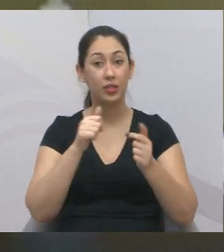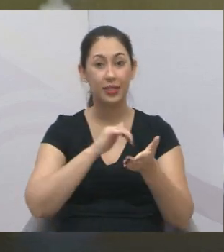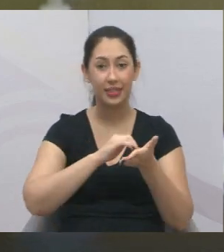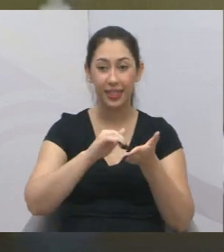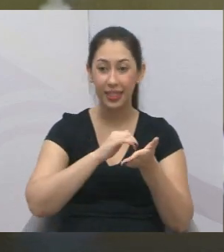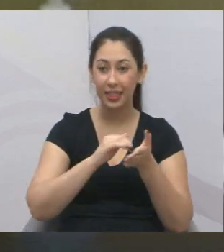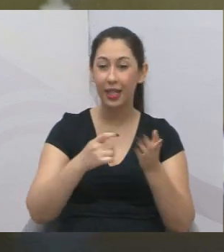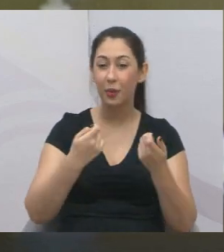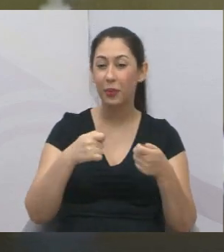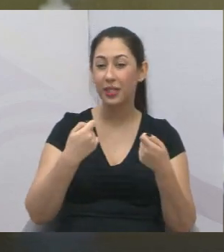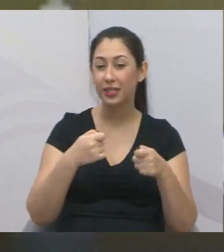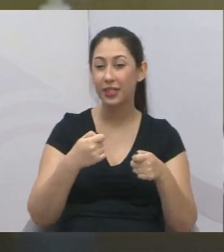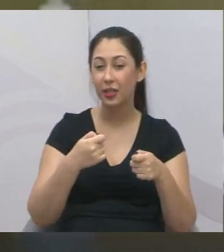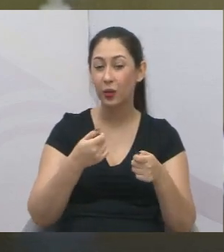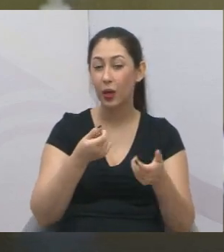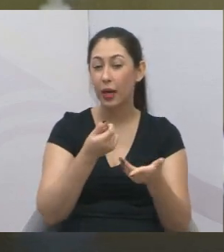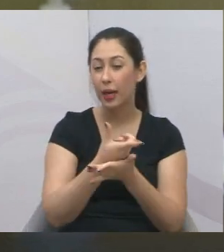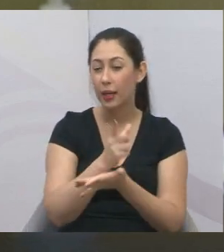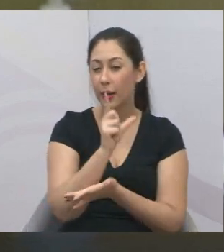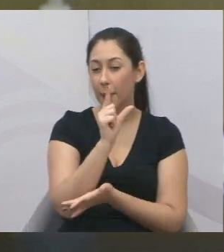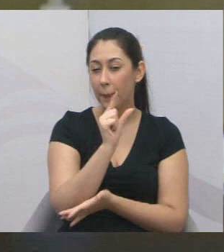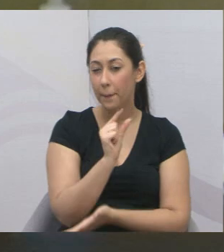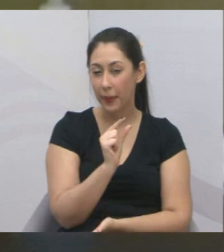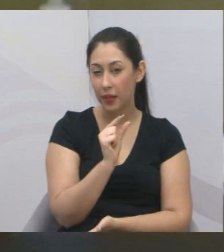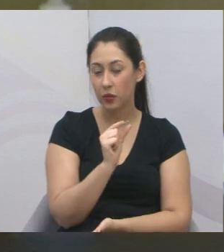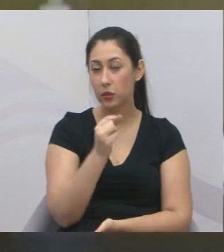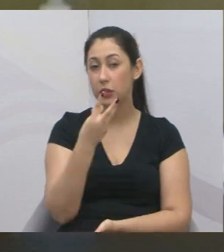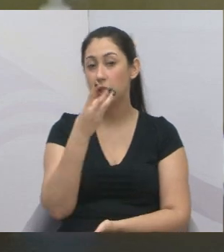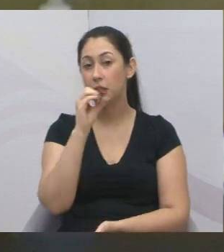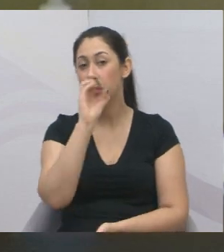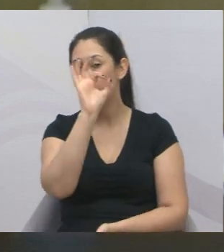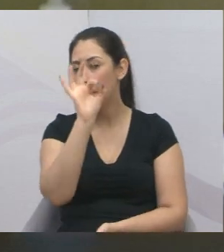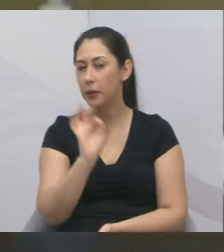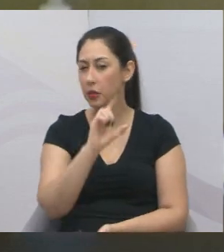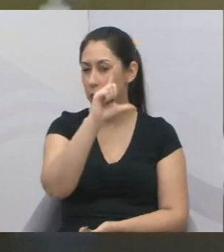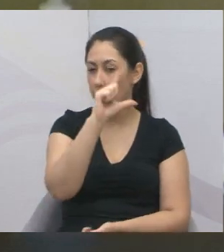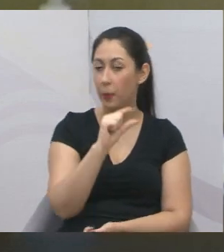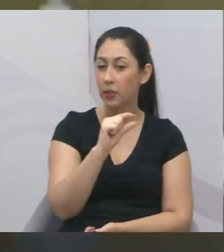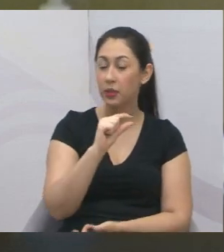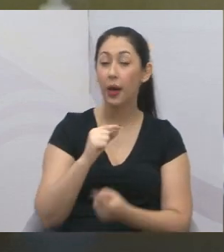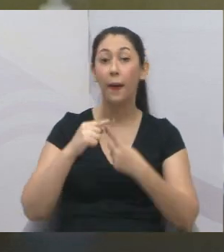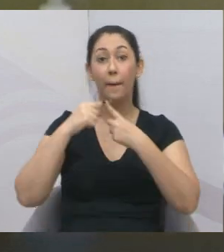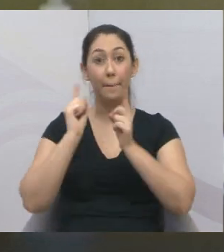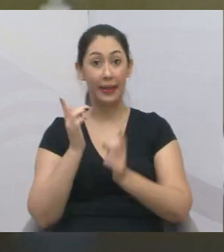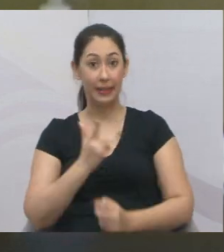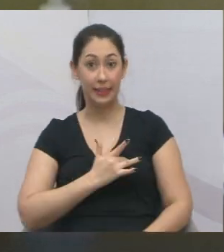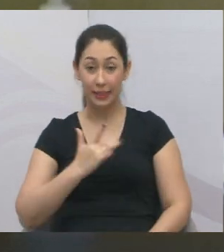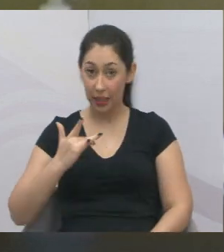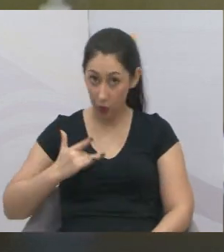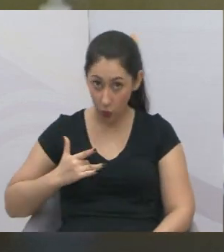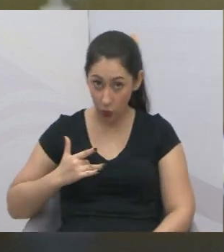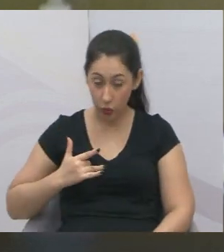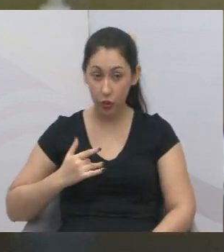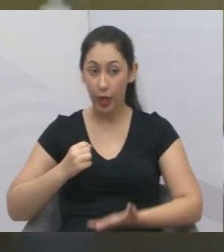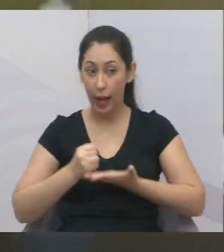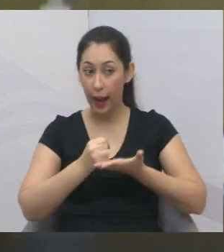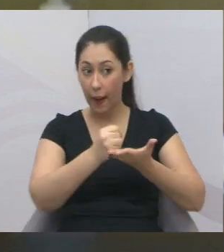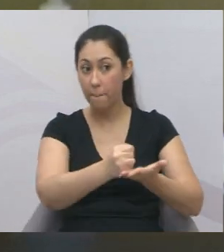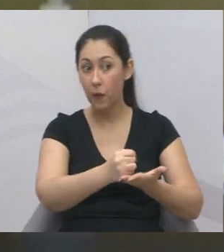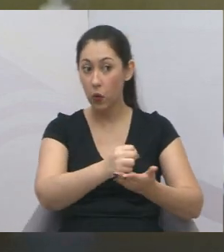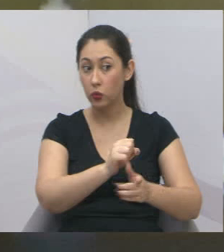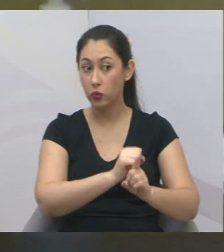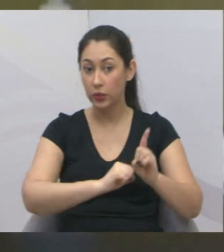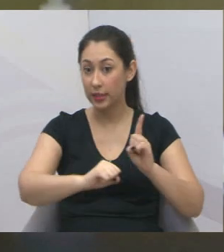tiveram que reduzir em 30%, né, os seus gastos e tudo mais. Agora, como é saúde, assistência social